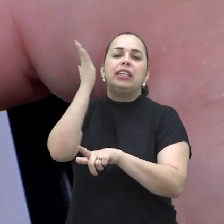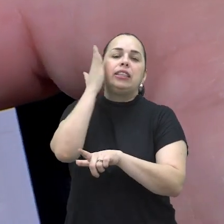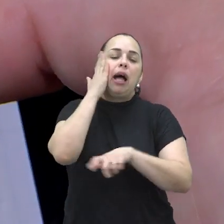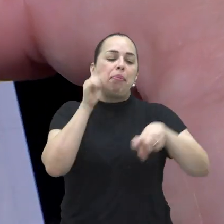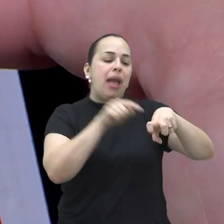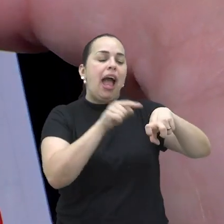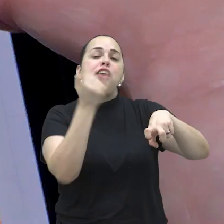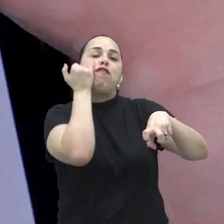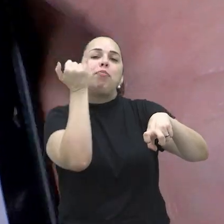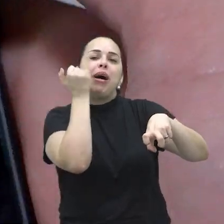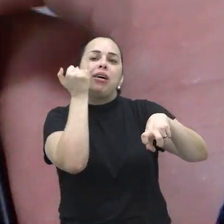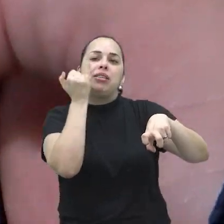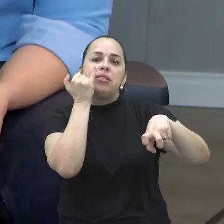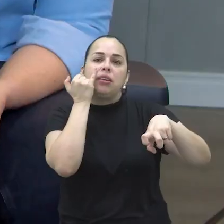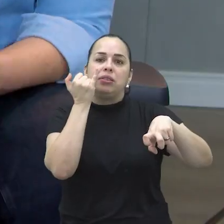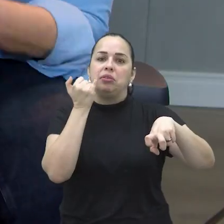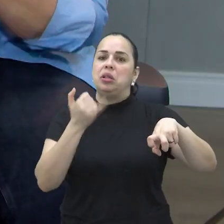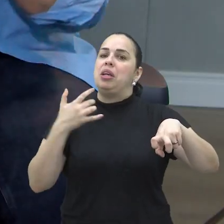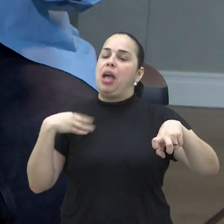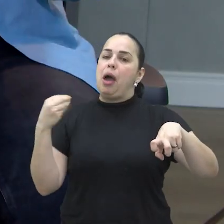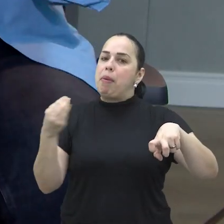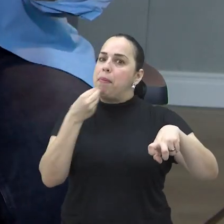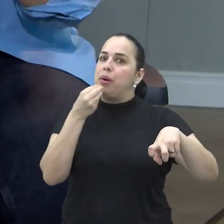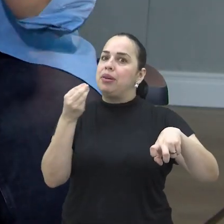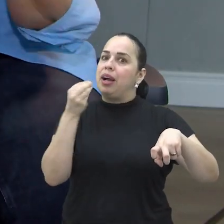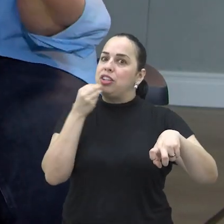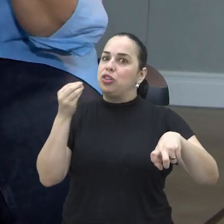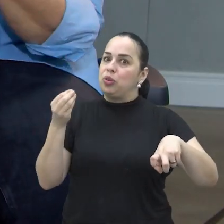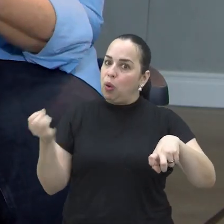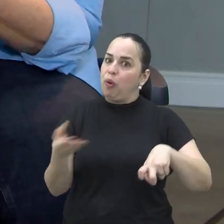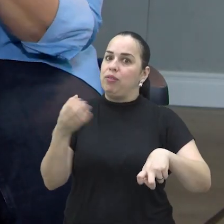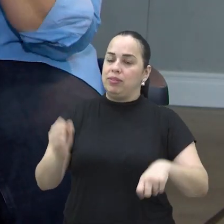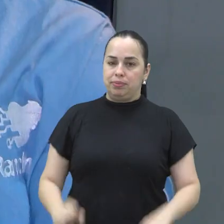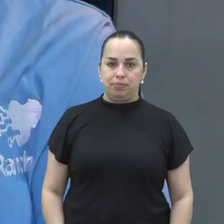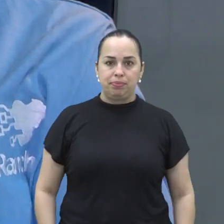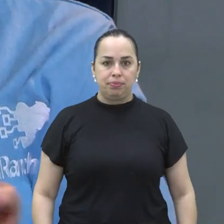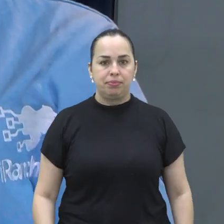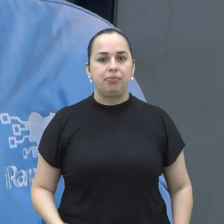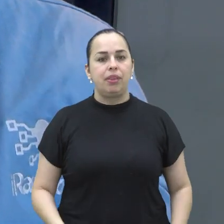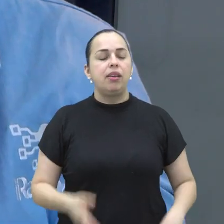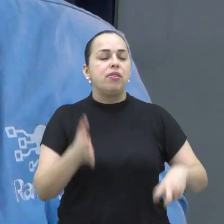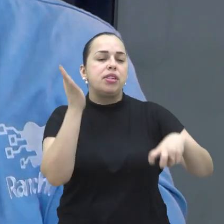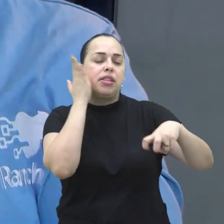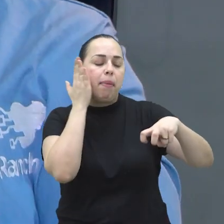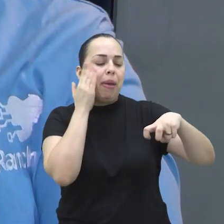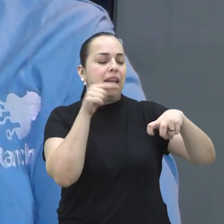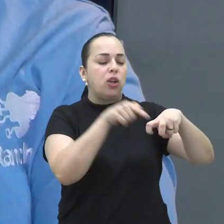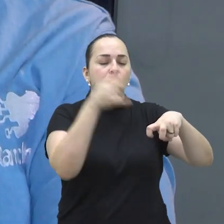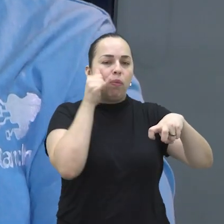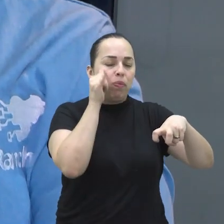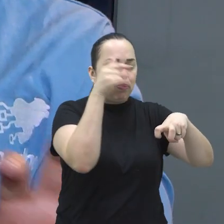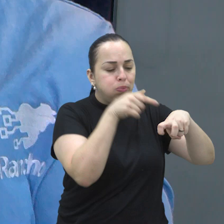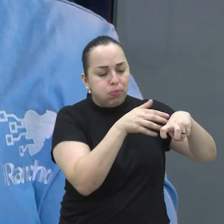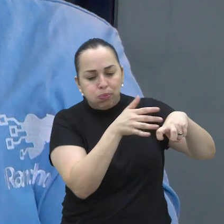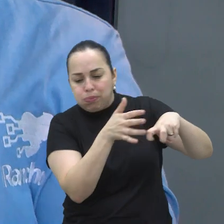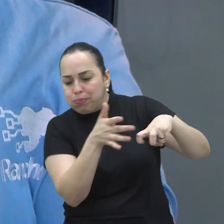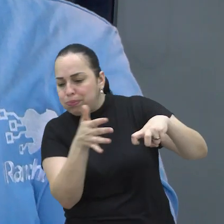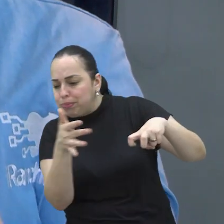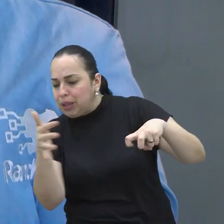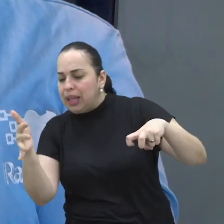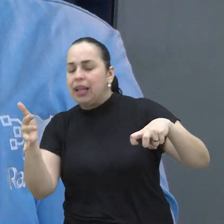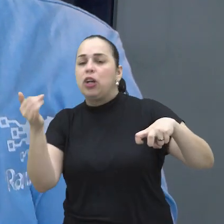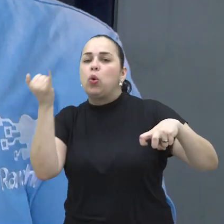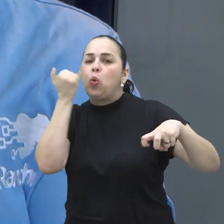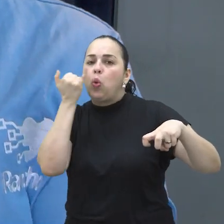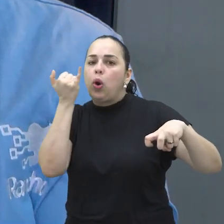os processos, a informatização também abre novos mercados para o setor. Essa rastreabilidade e a importância de